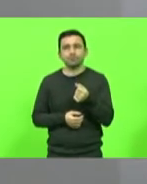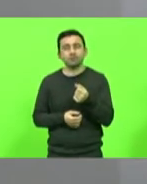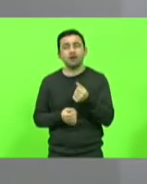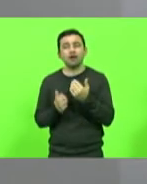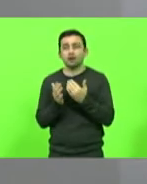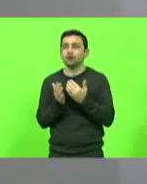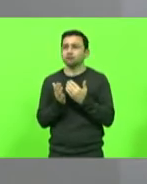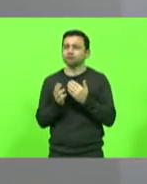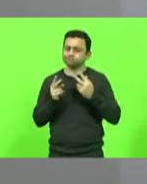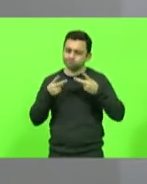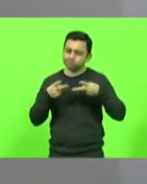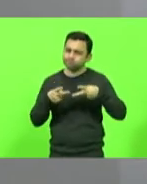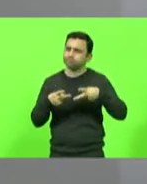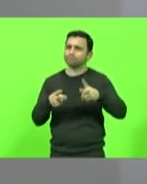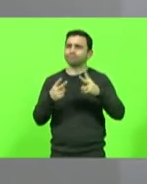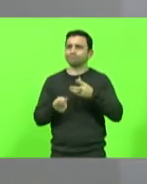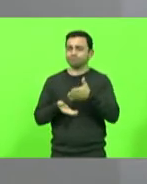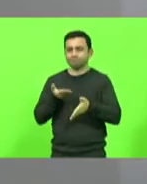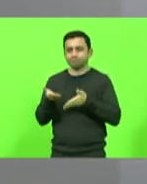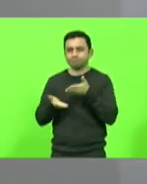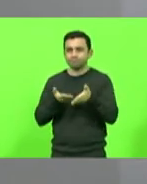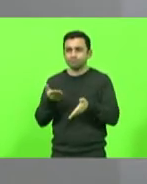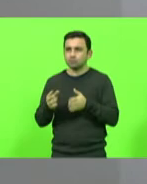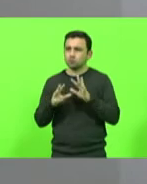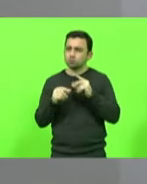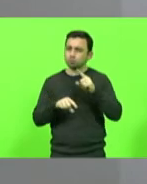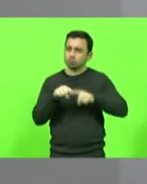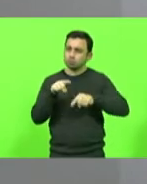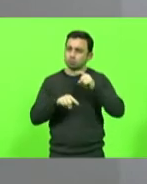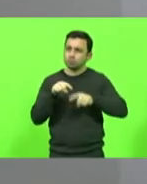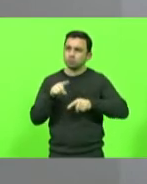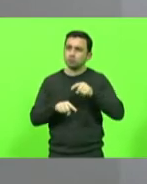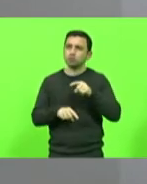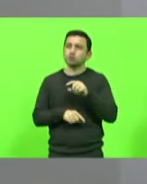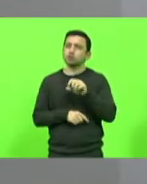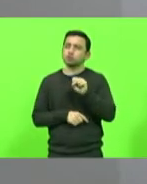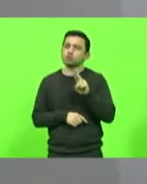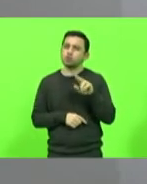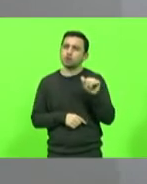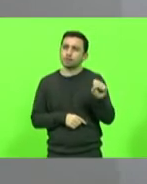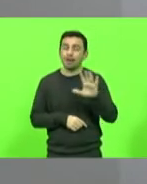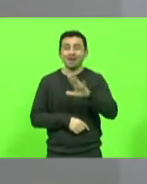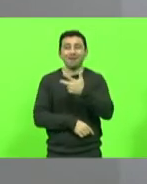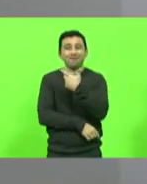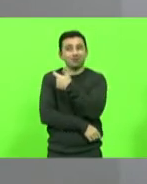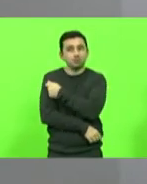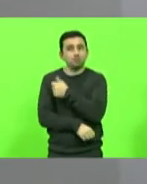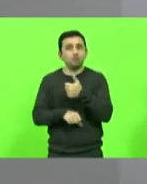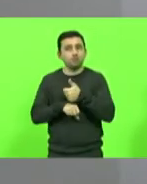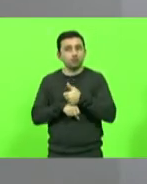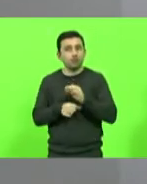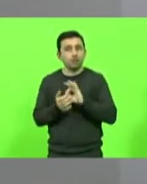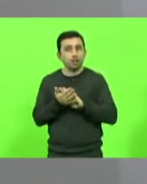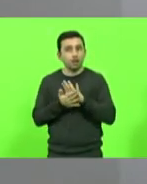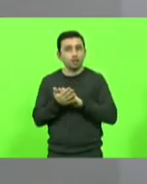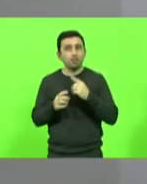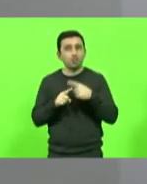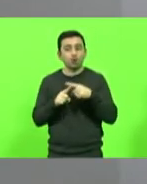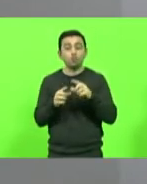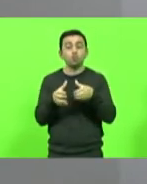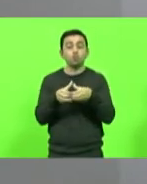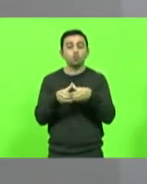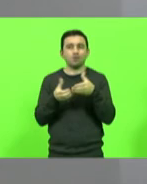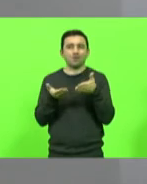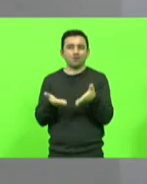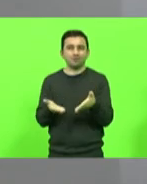com os atendimentos nos equipamentos do SUAS sem a vacinação dos profissionais em razão de sua categoria. É